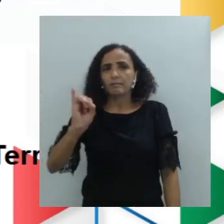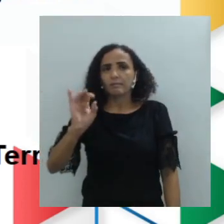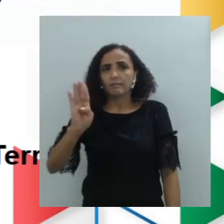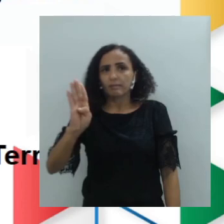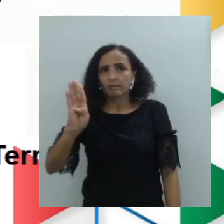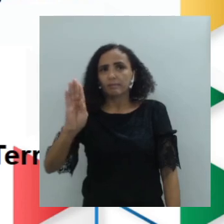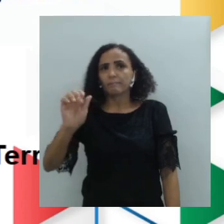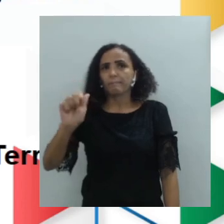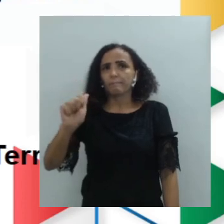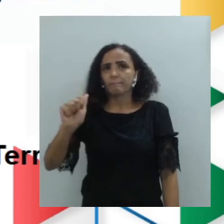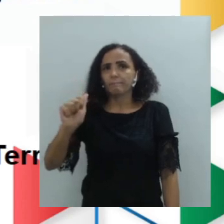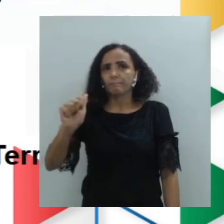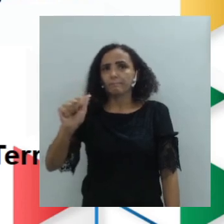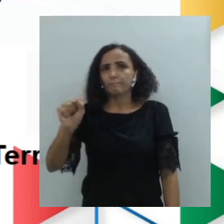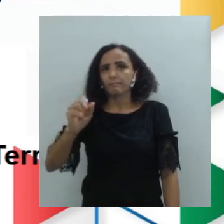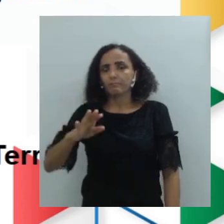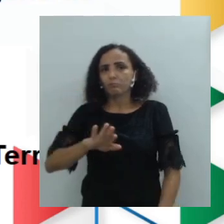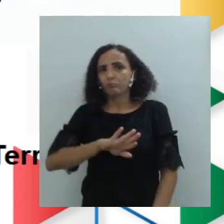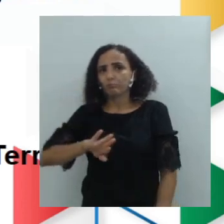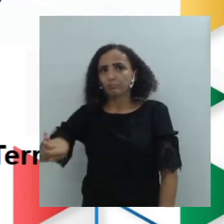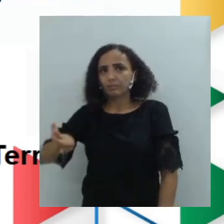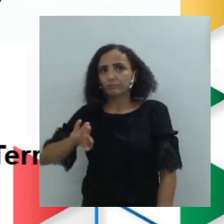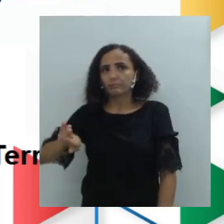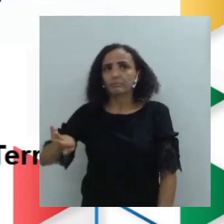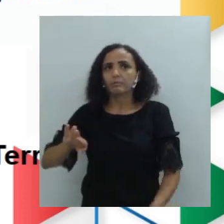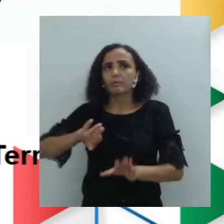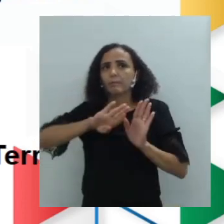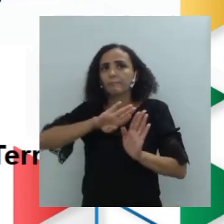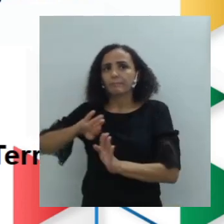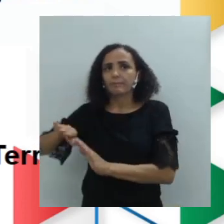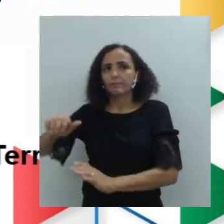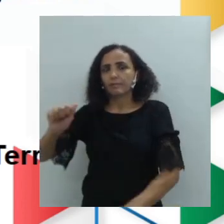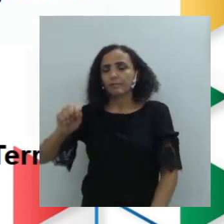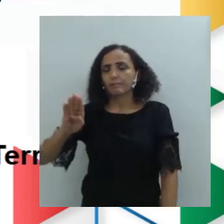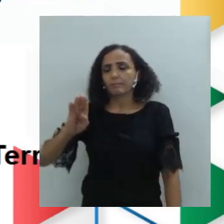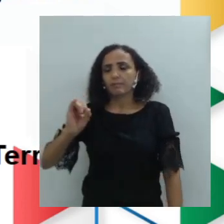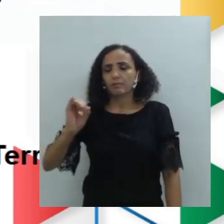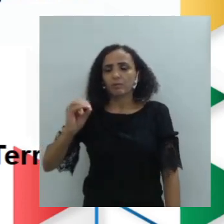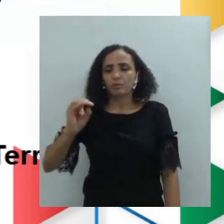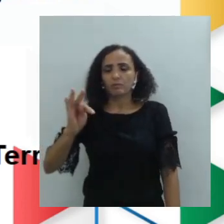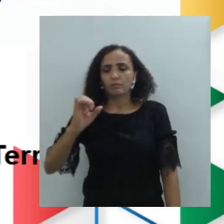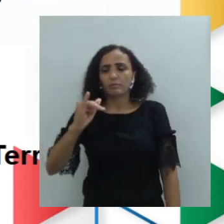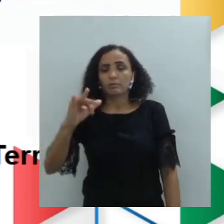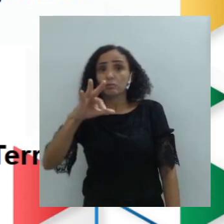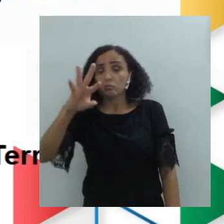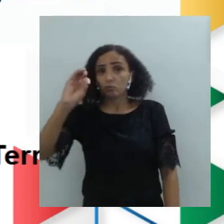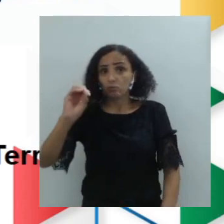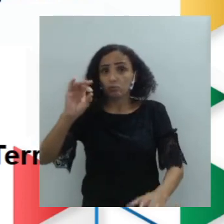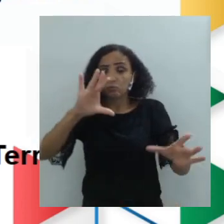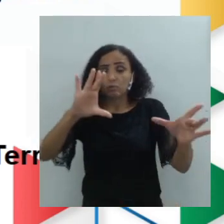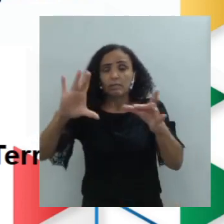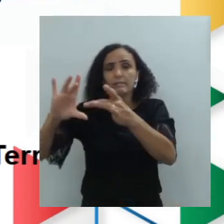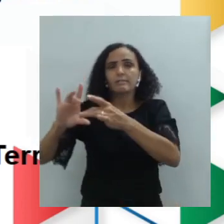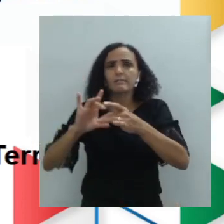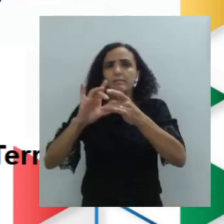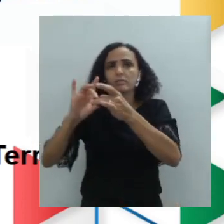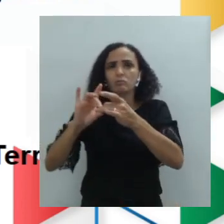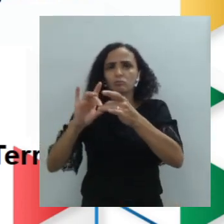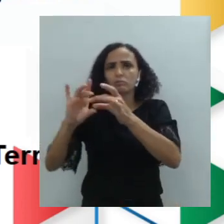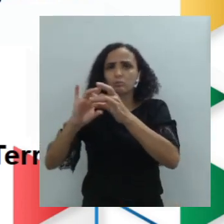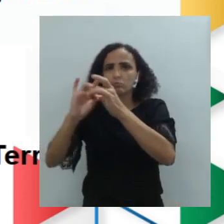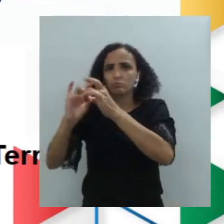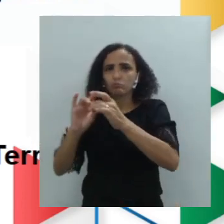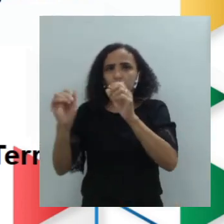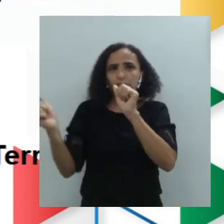A interação entre os seres bióticos e abióticos recebe o nome de ecossistema. É a união, é a formação dos